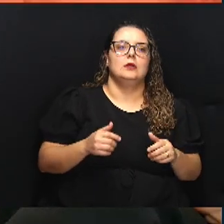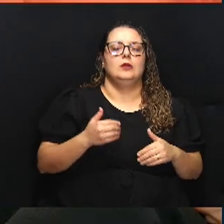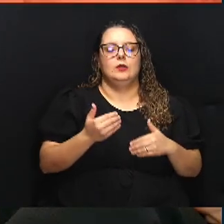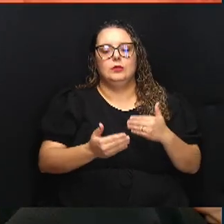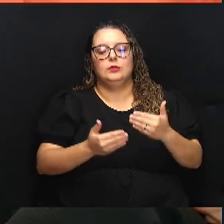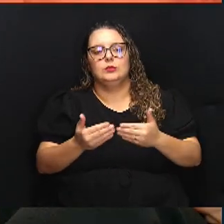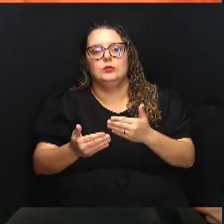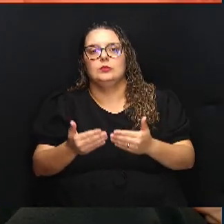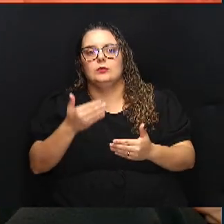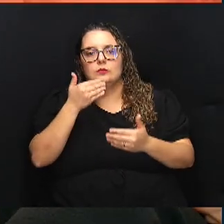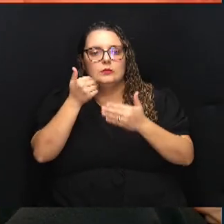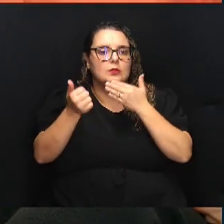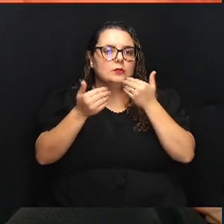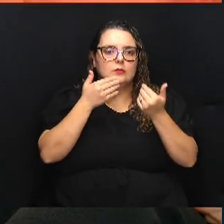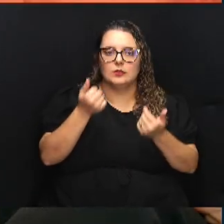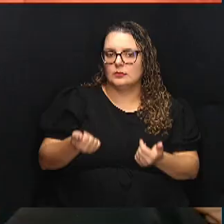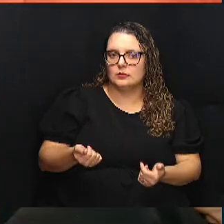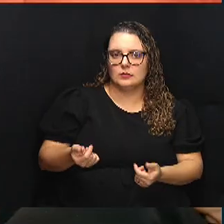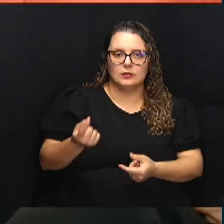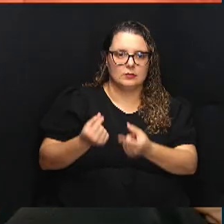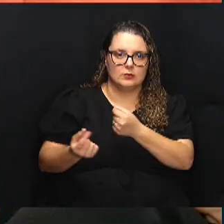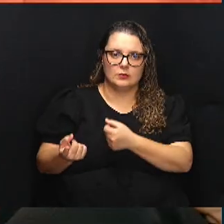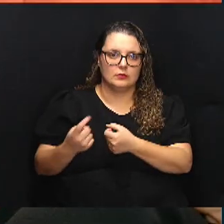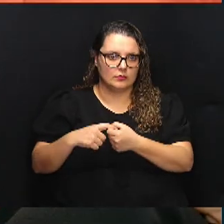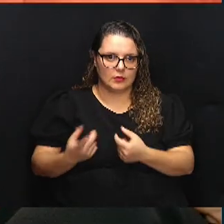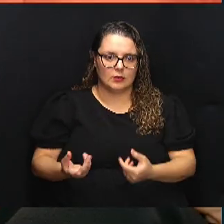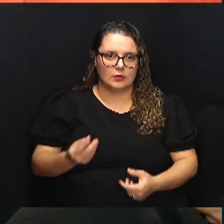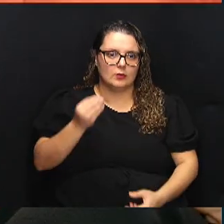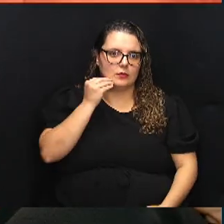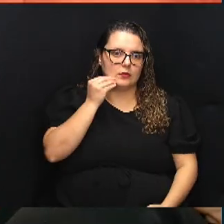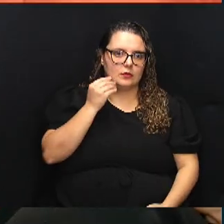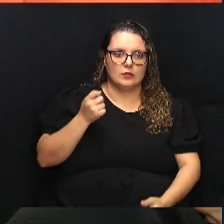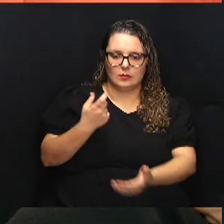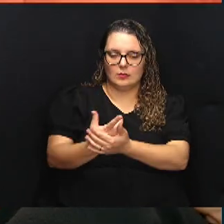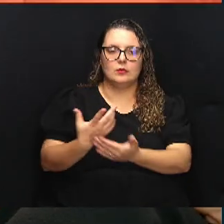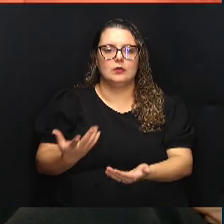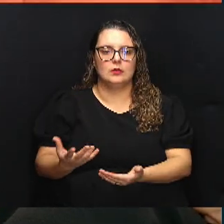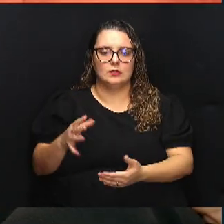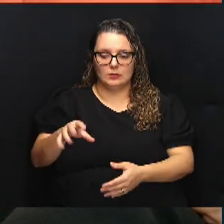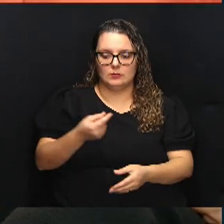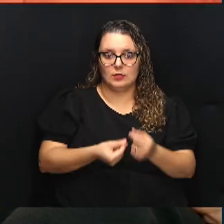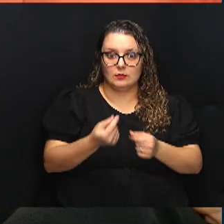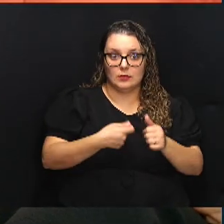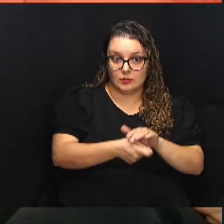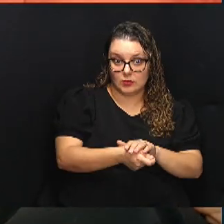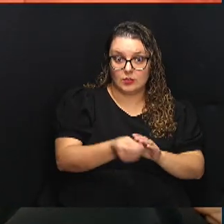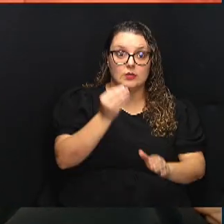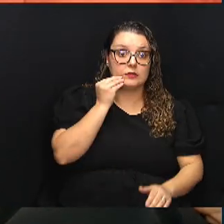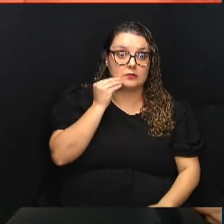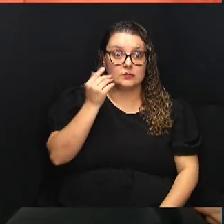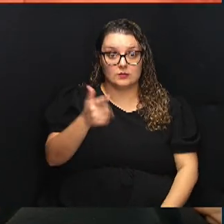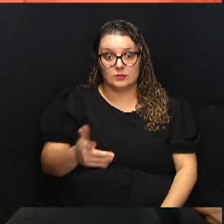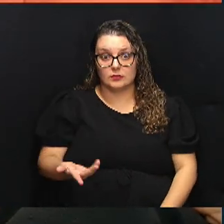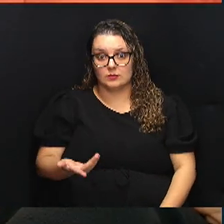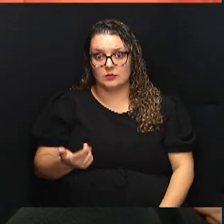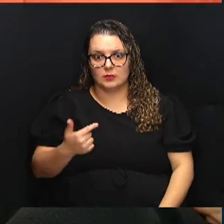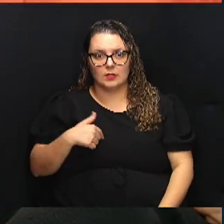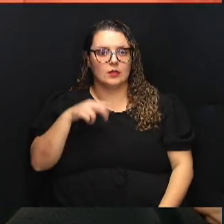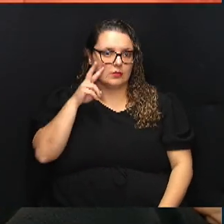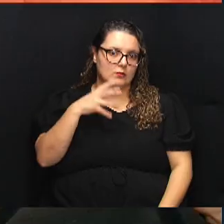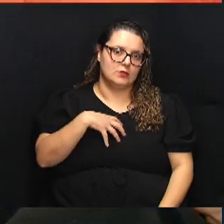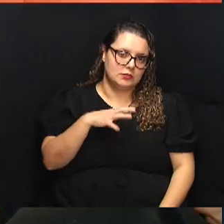tempo, pegando já retorno monetário. Porque você testa, opa, o cliente comprou, opa, deixa eu pegar esse dinheiro aqui e testar de novo. Eu vejo muito